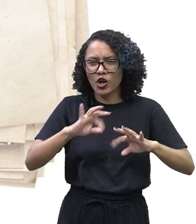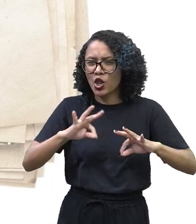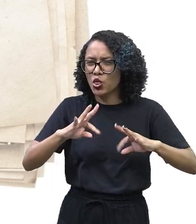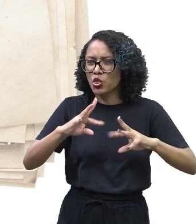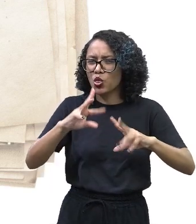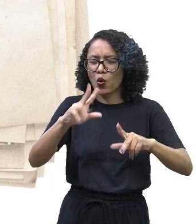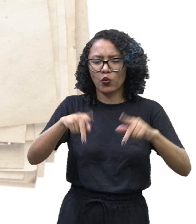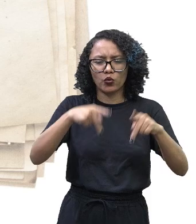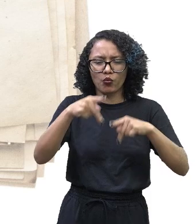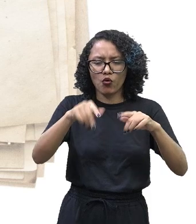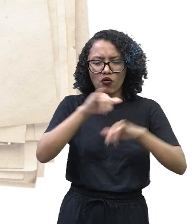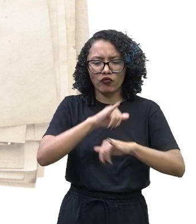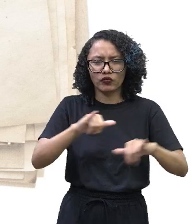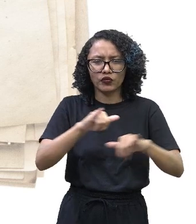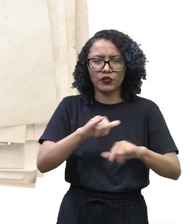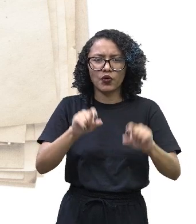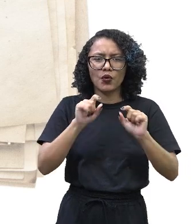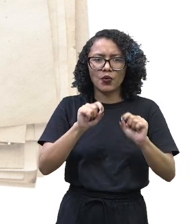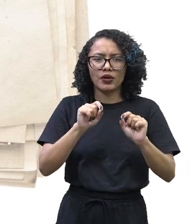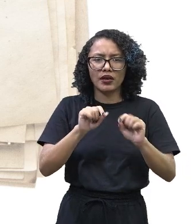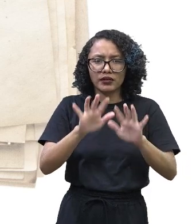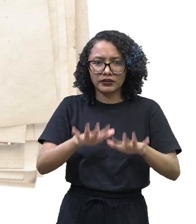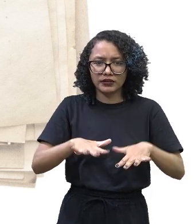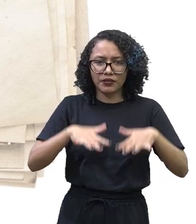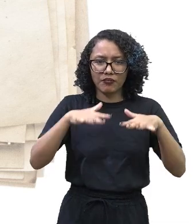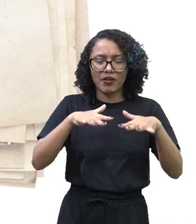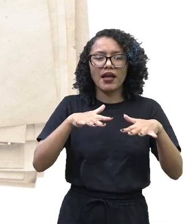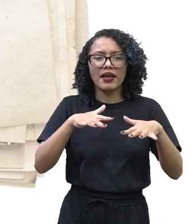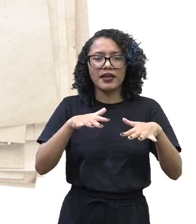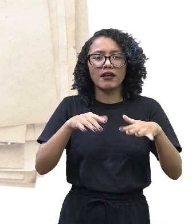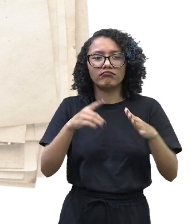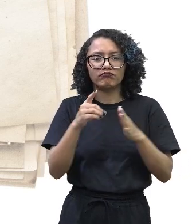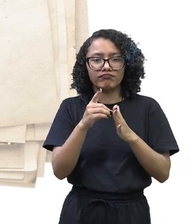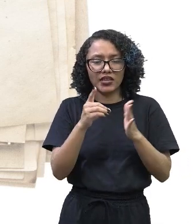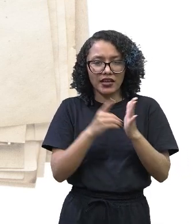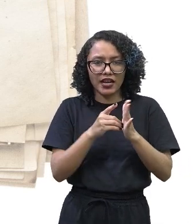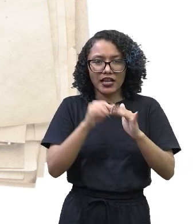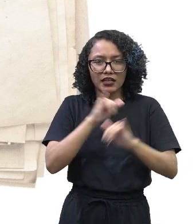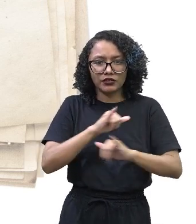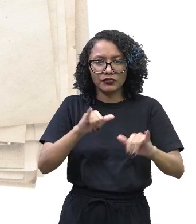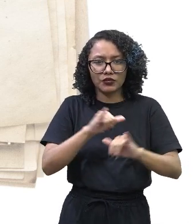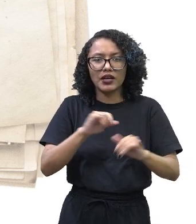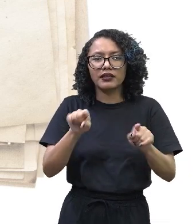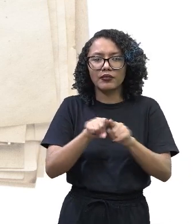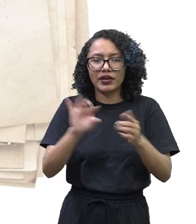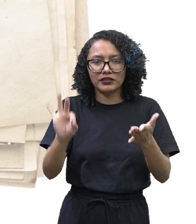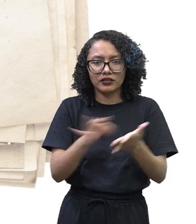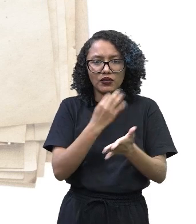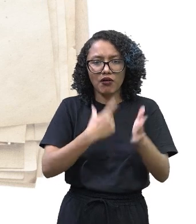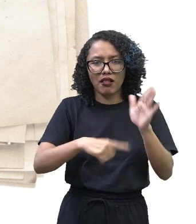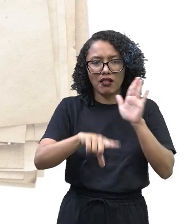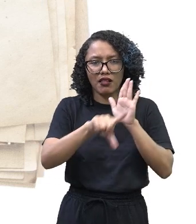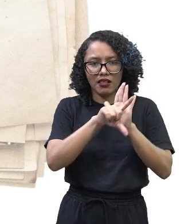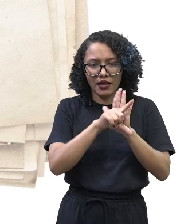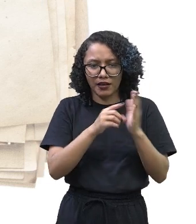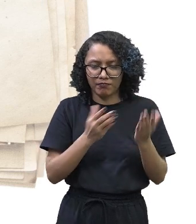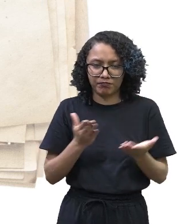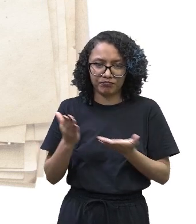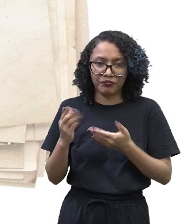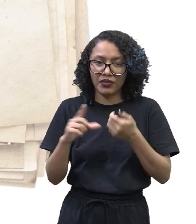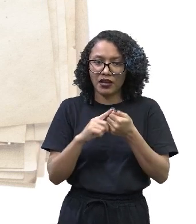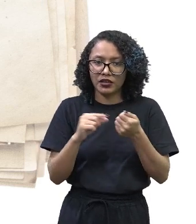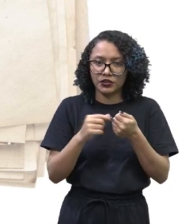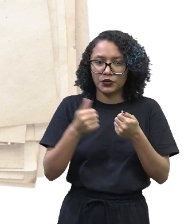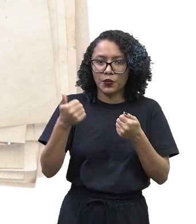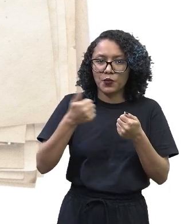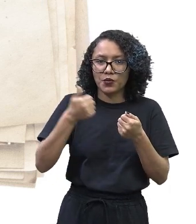súditos do Império que a Assembleia Geral decretou e ela sancionou a lei seguinte. Artigo